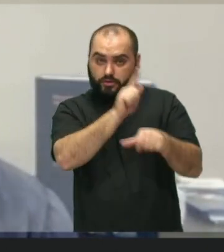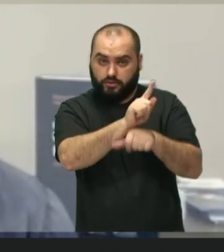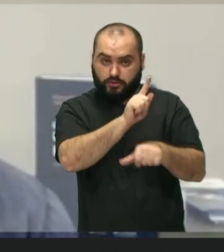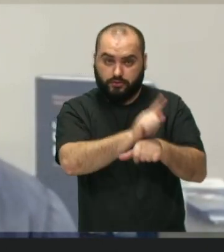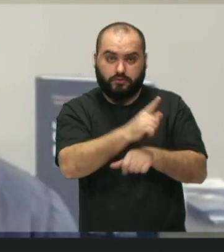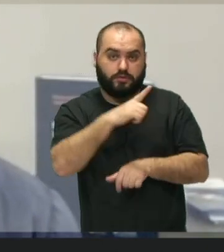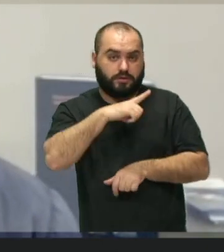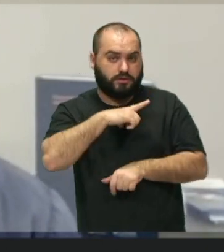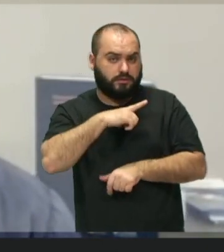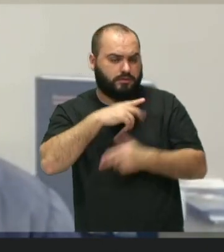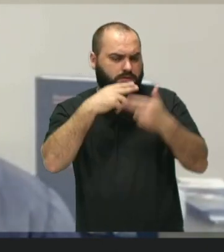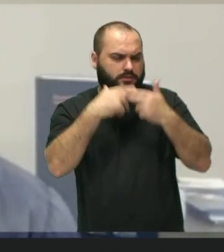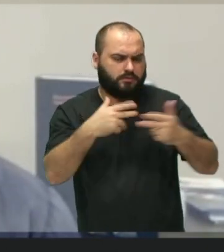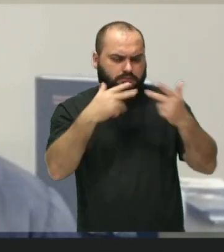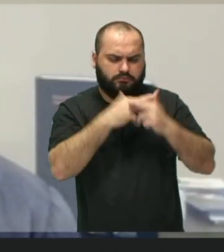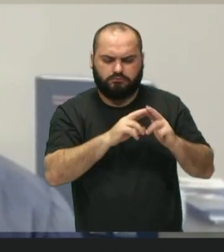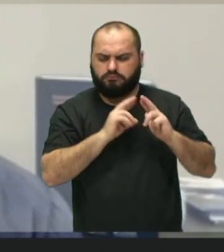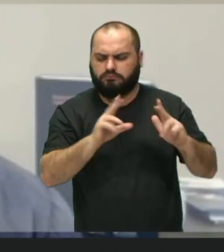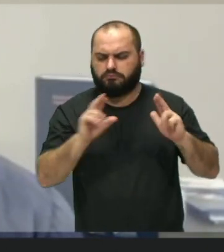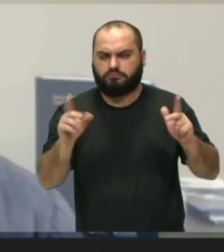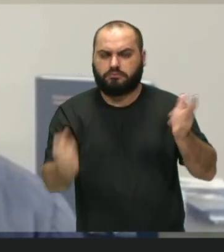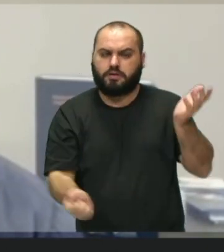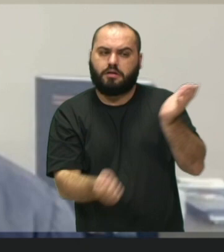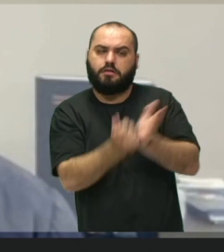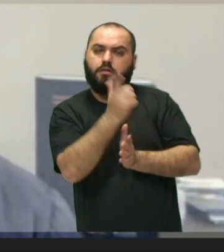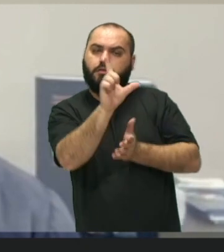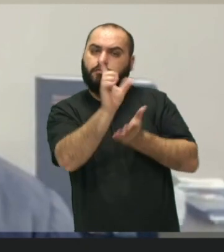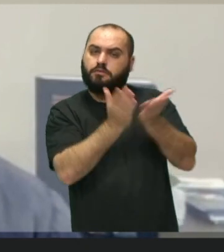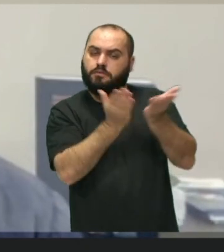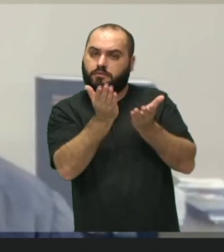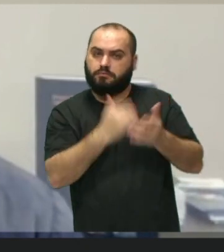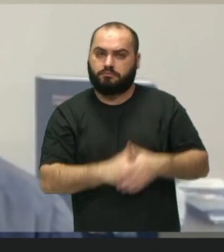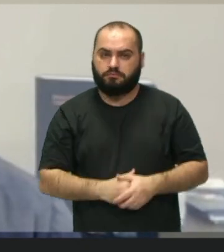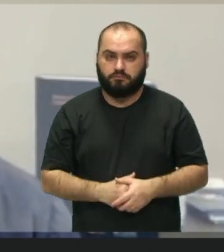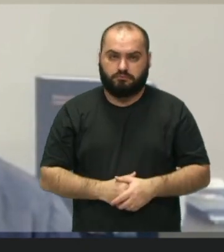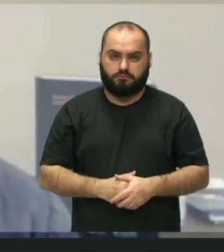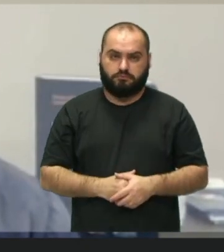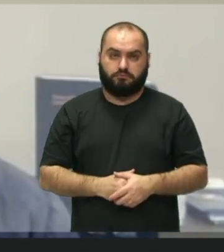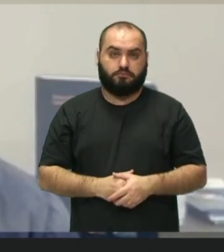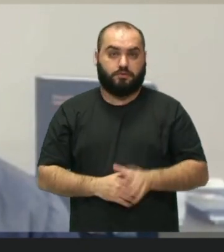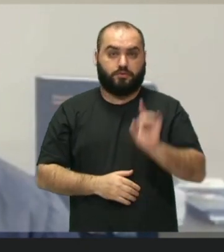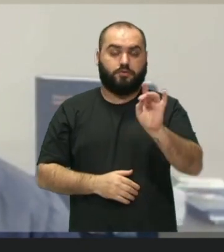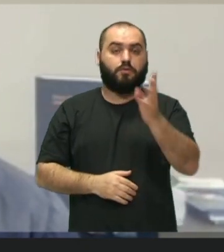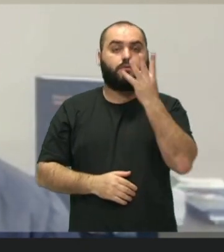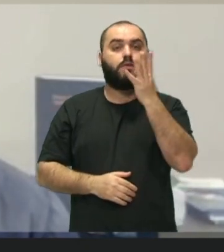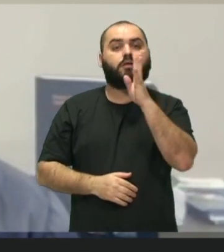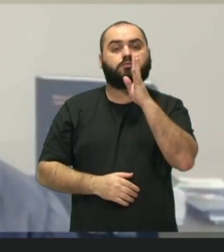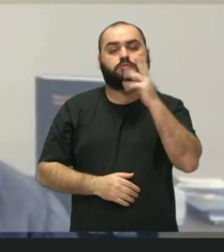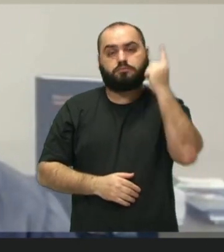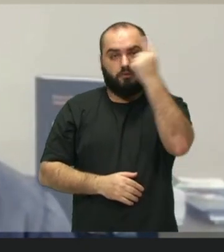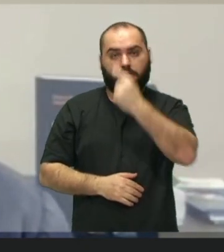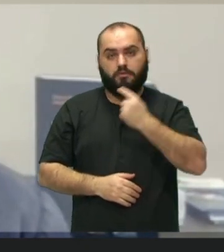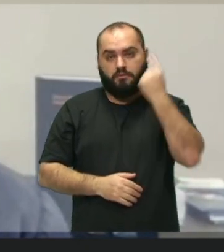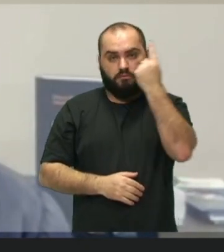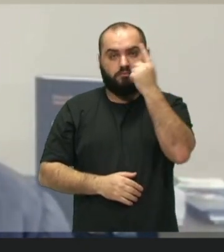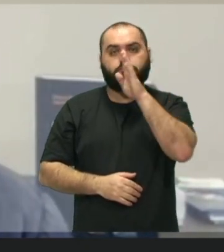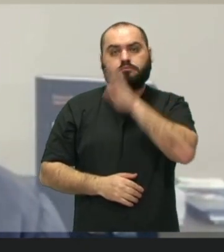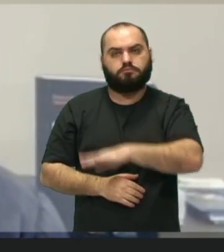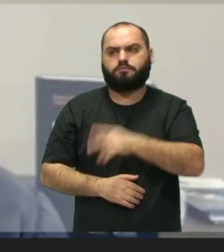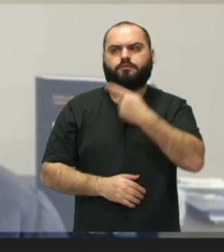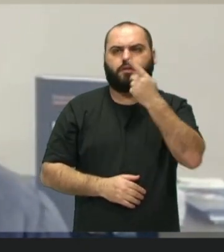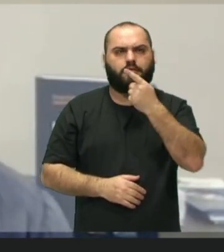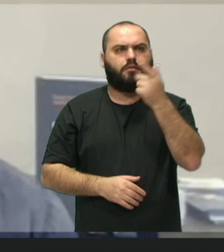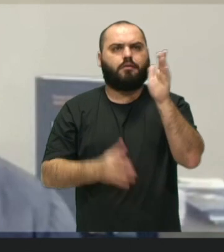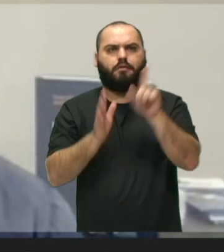formas de fazer uma licitação, só que não faz, nós temos apenas 4 horas uma tarde. Nós não vamos estar falando sobre a Lei